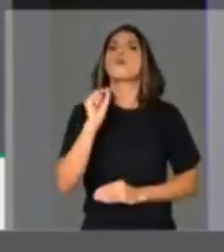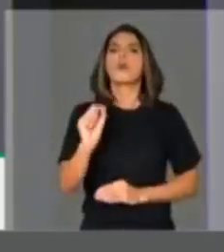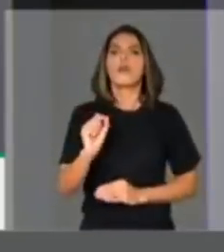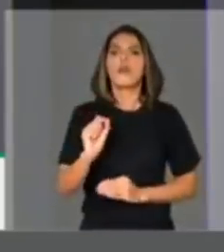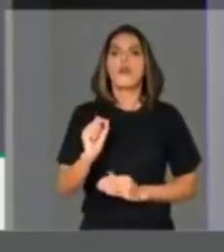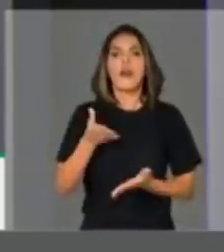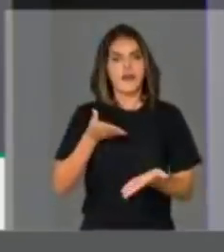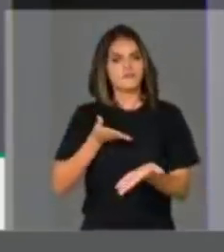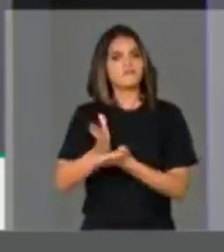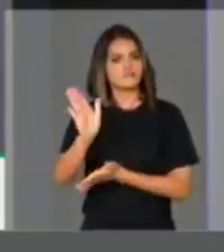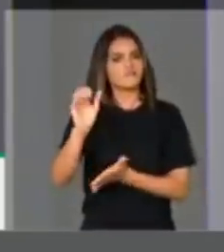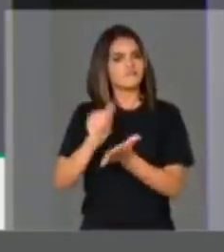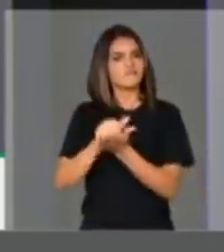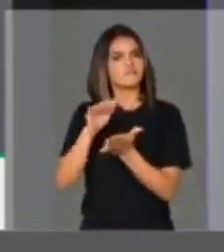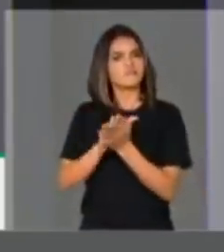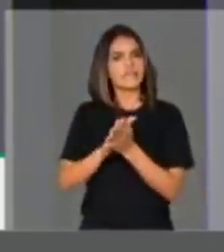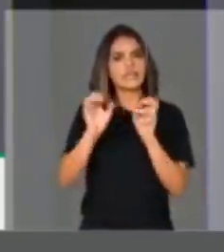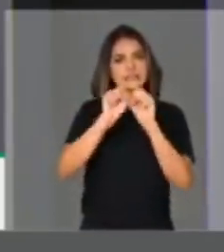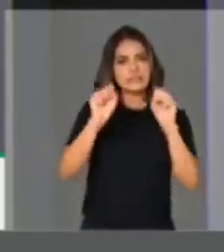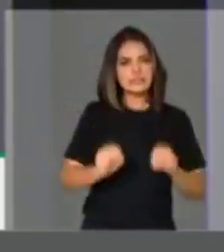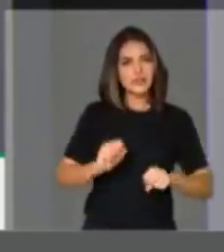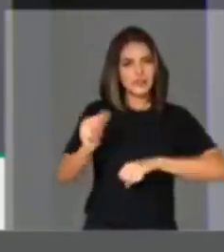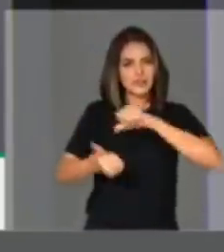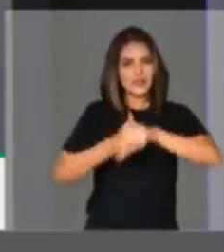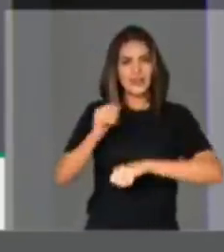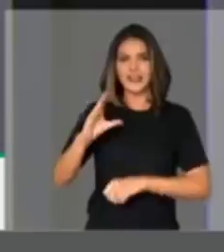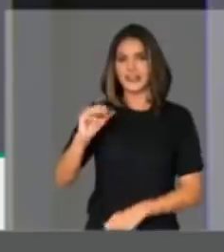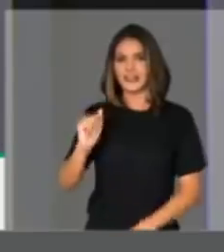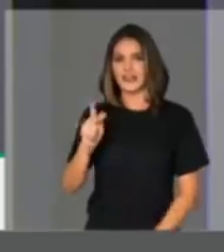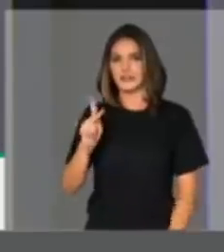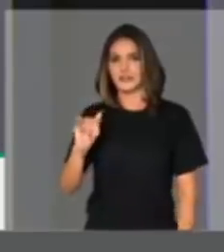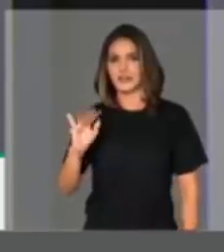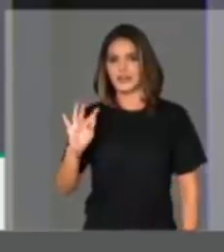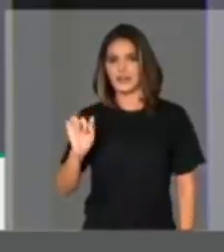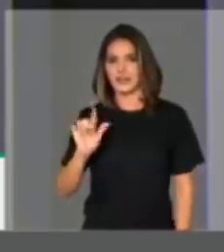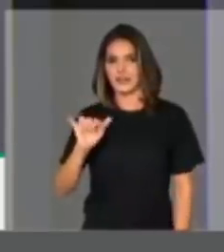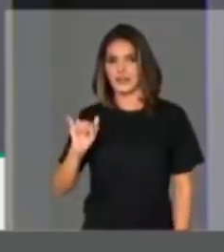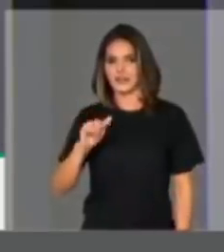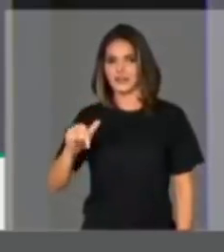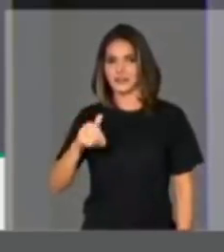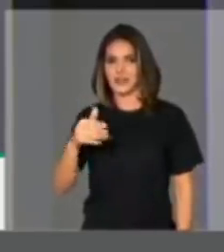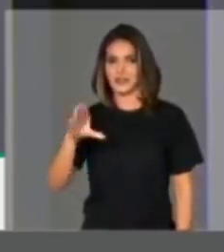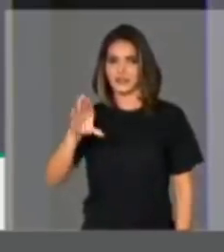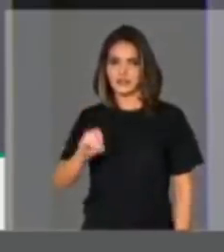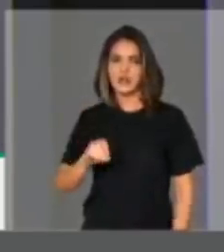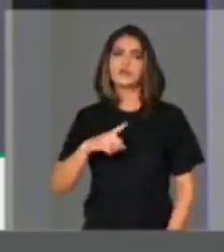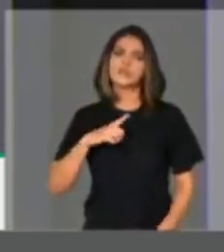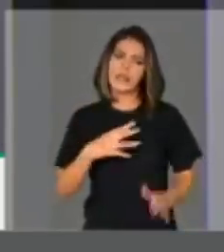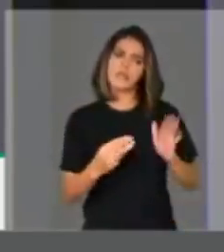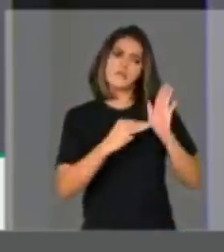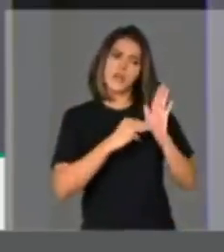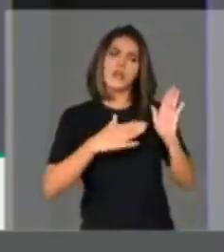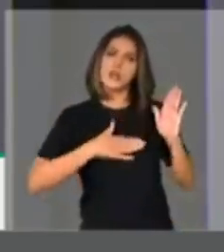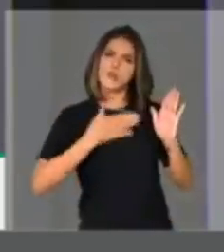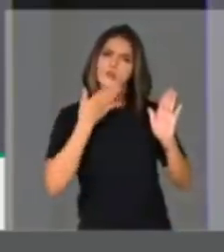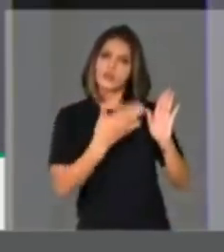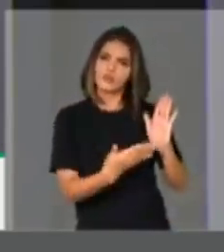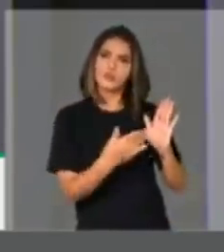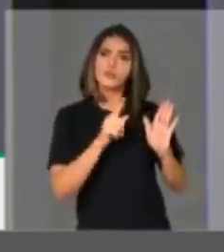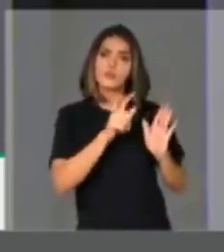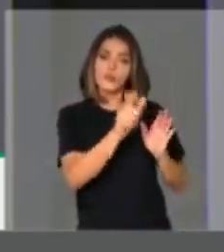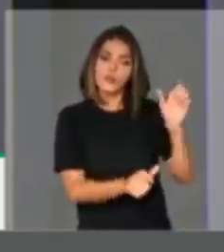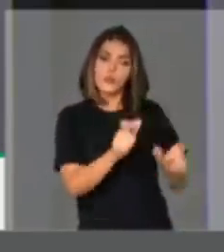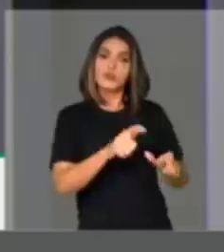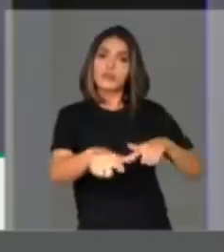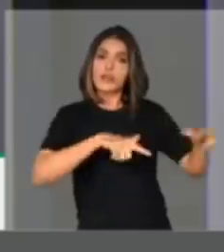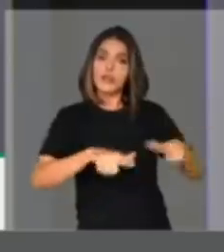a implementação do sistema de capitalização, e tem inclusive emenda nesse sentido para que o trabalhador possa utilizar o FGTS como capitalização